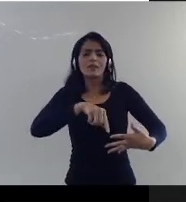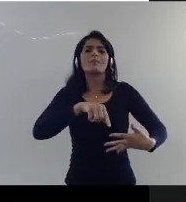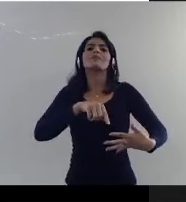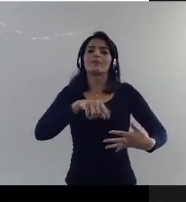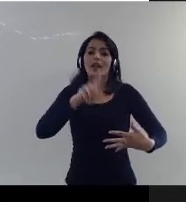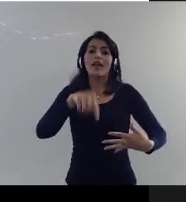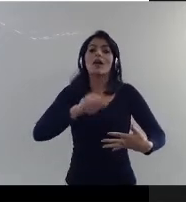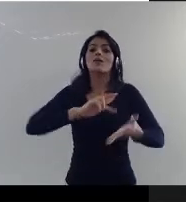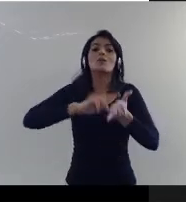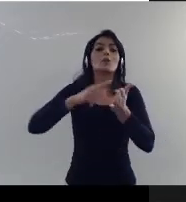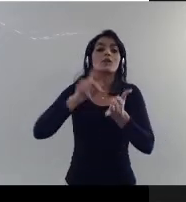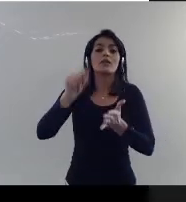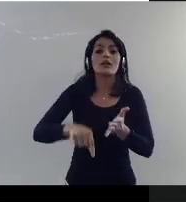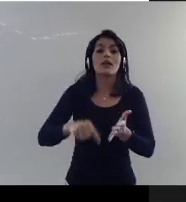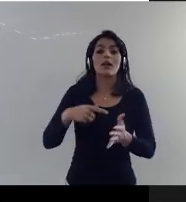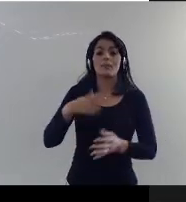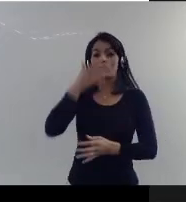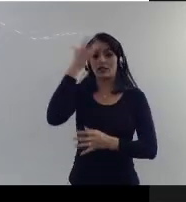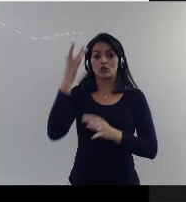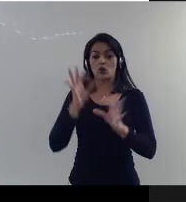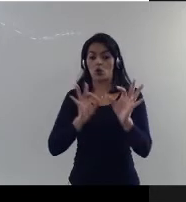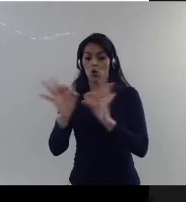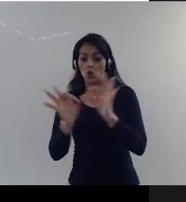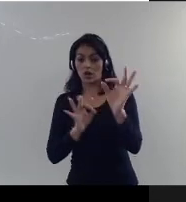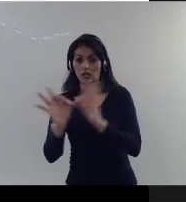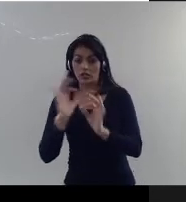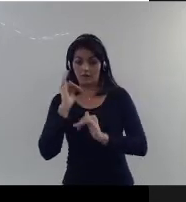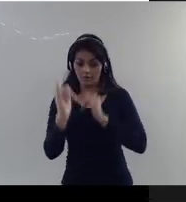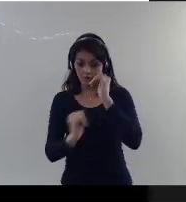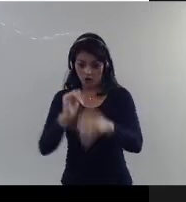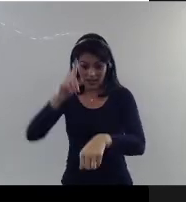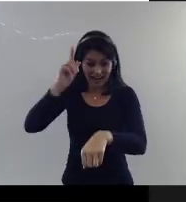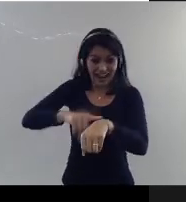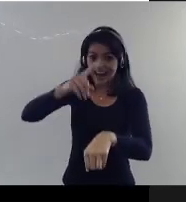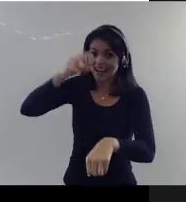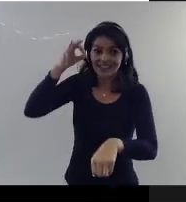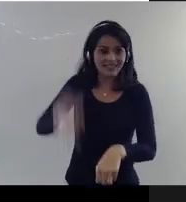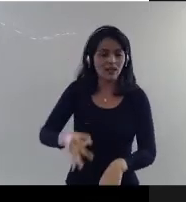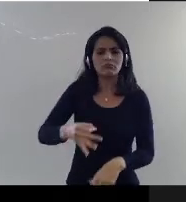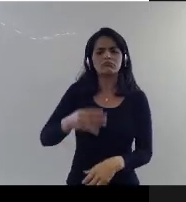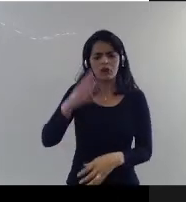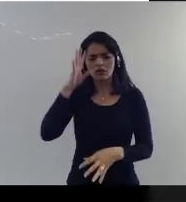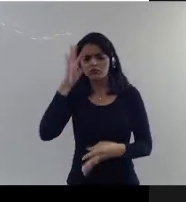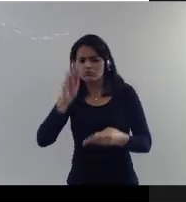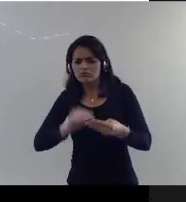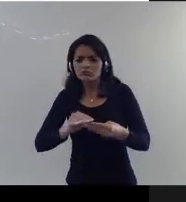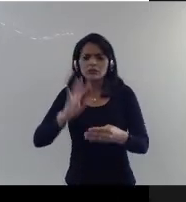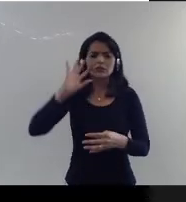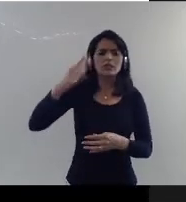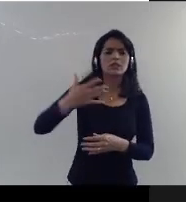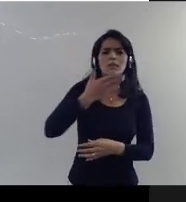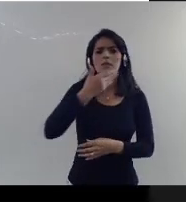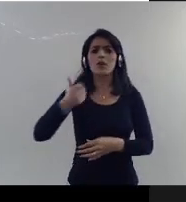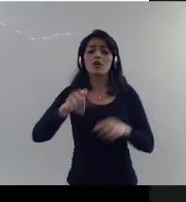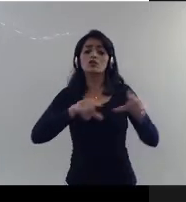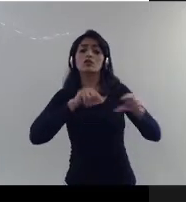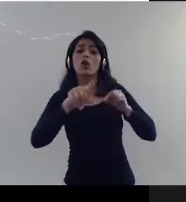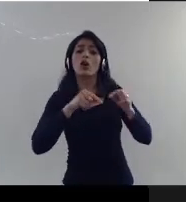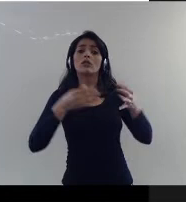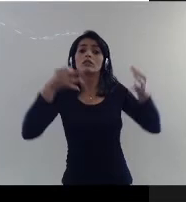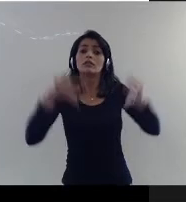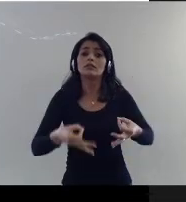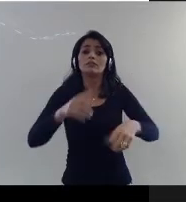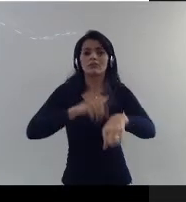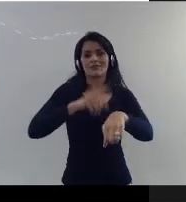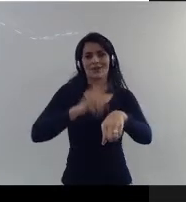data-driven, que nós precisamos ter informação organizada em tempo real, que com isso a gente decide melhor, certo? a gente consegue entender, né? Então, um